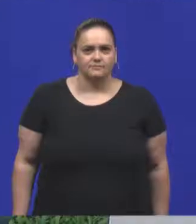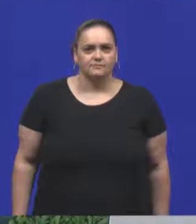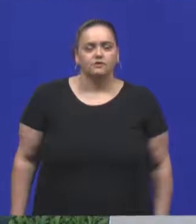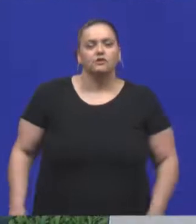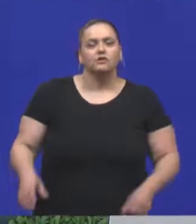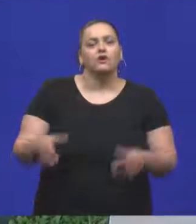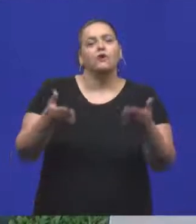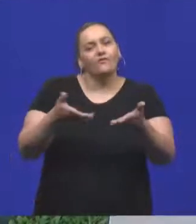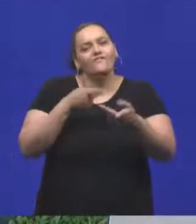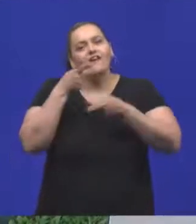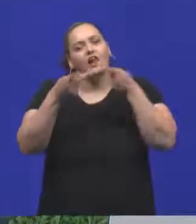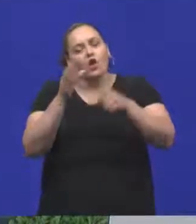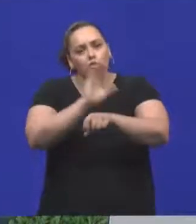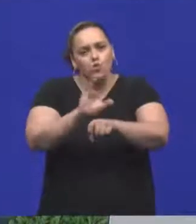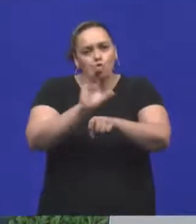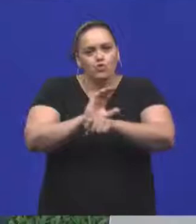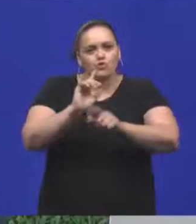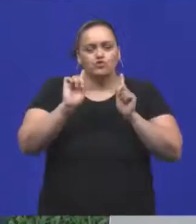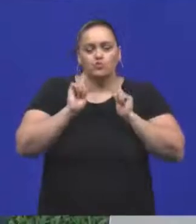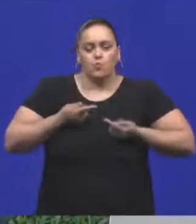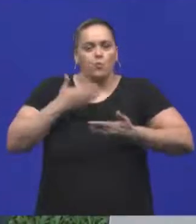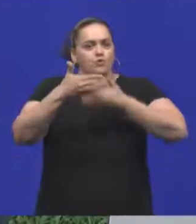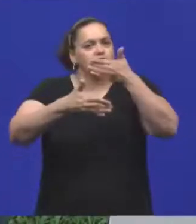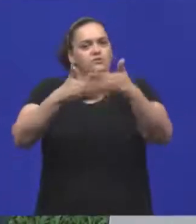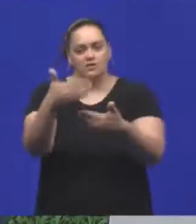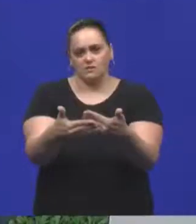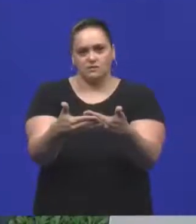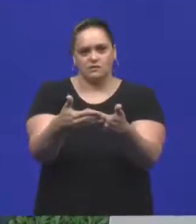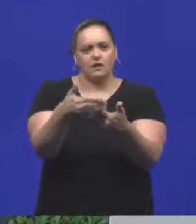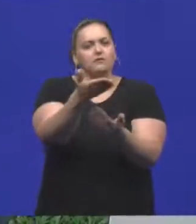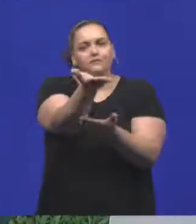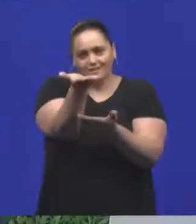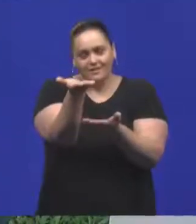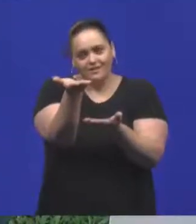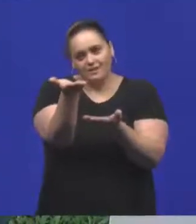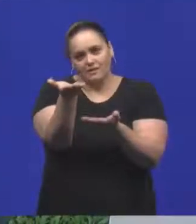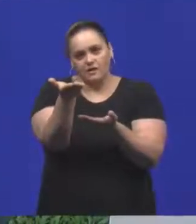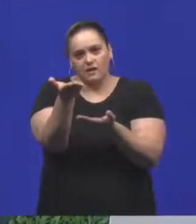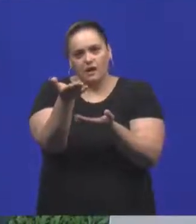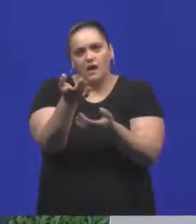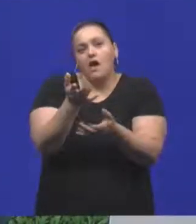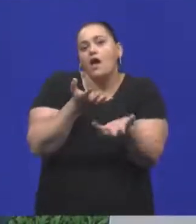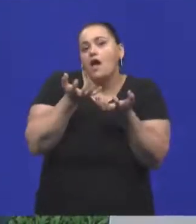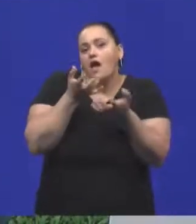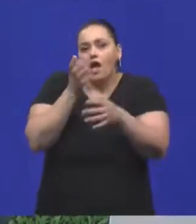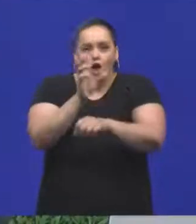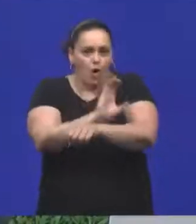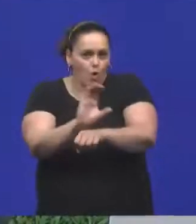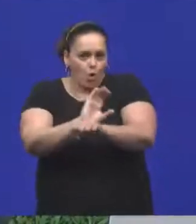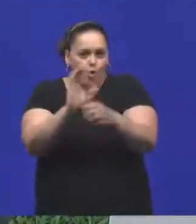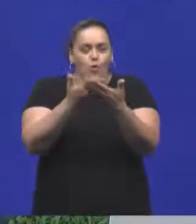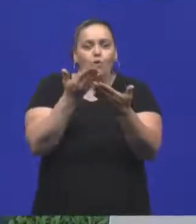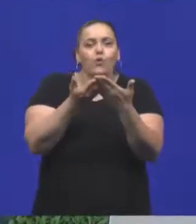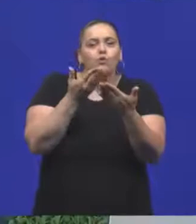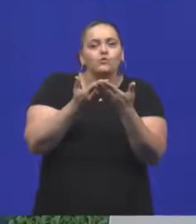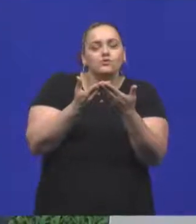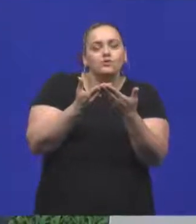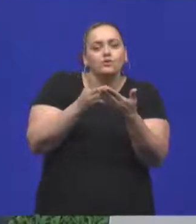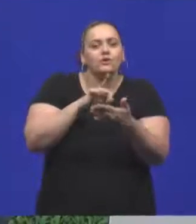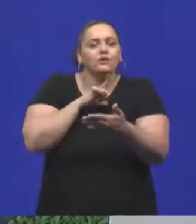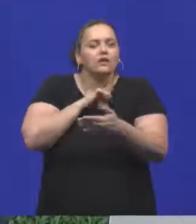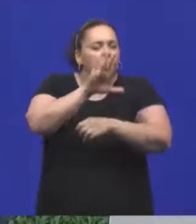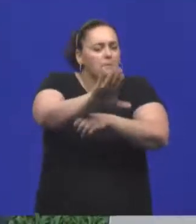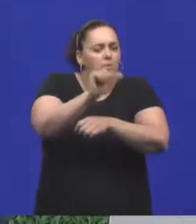hoje estou aqui para falar um pouquinho sobre o curso de processos gerenciais pessoal que está aí a fim de fazer um curso onde ele